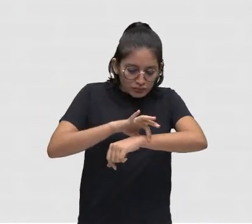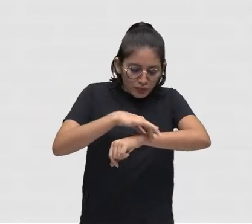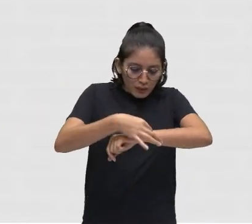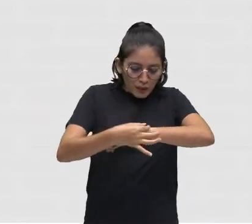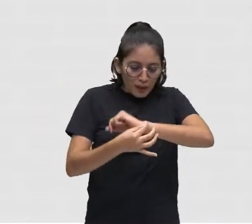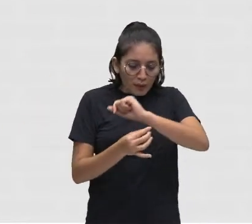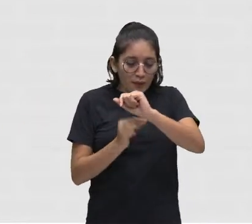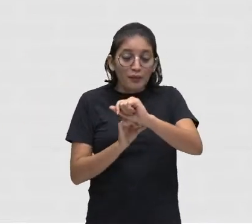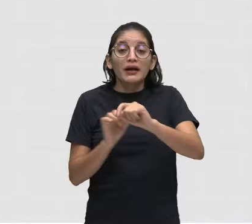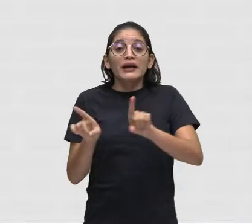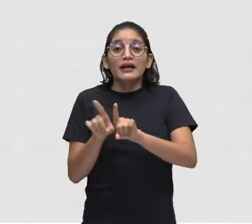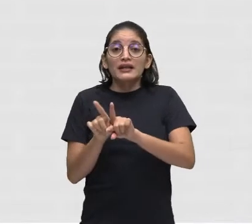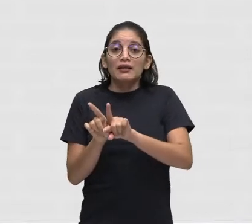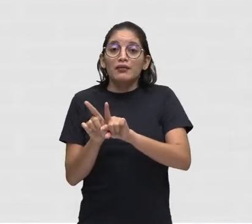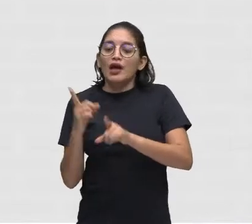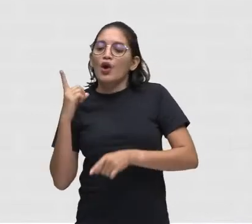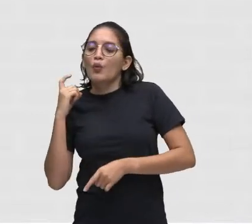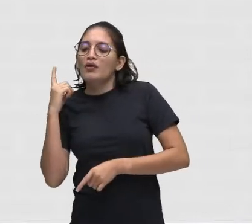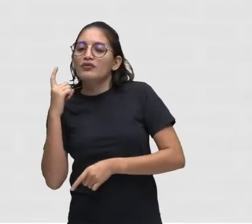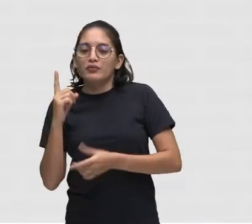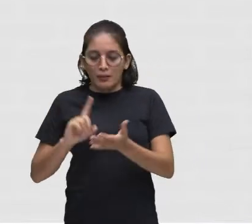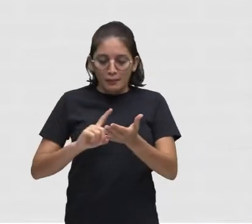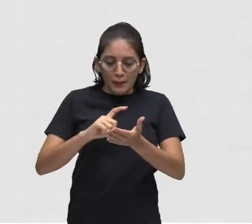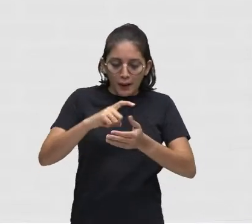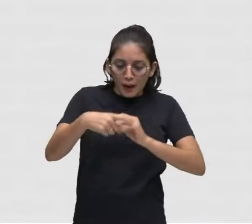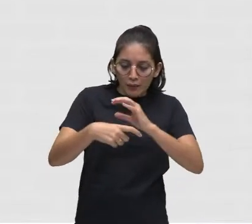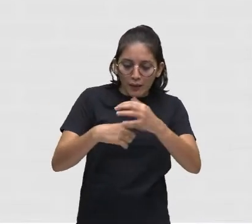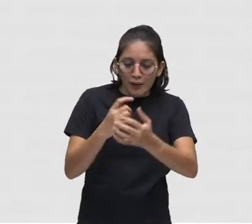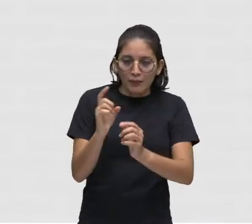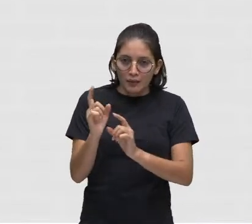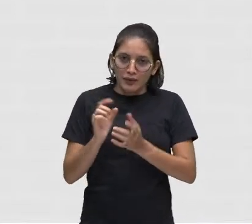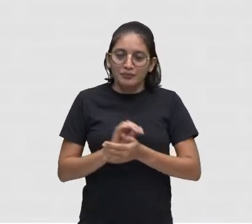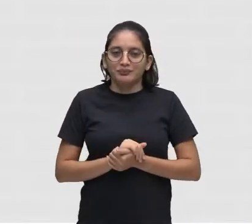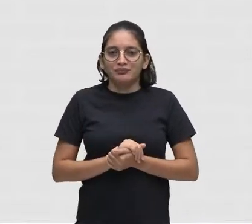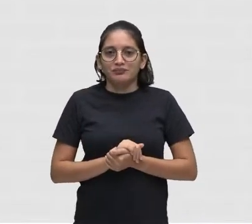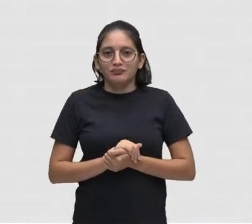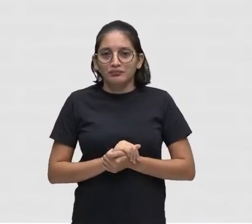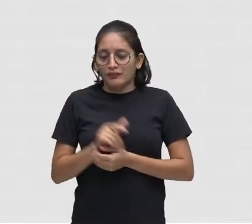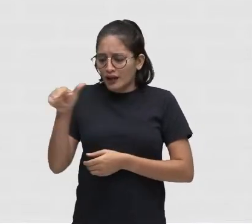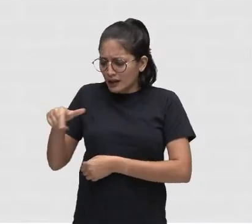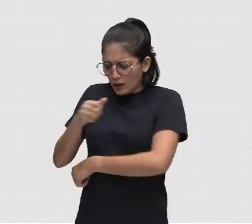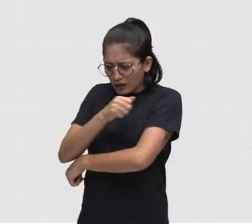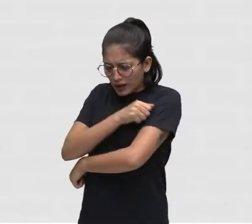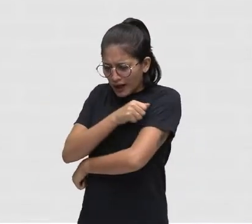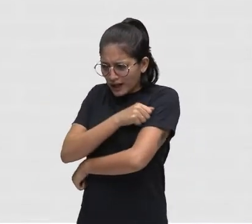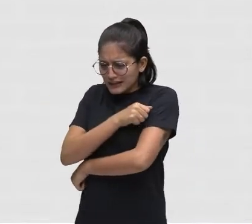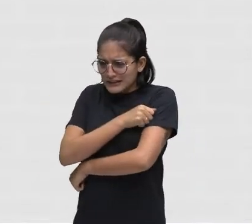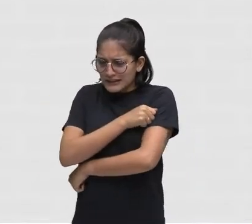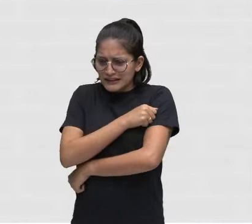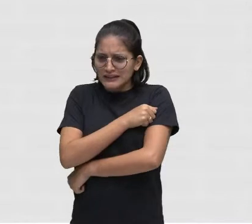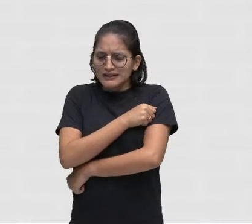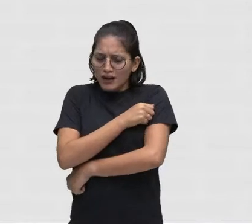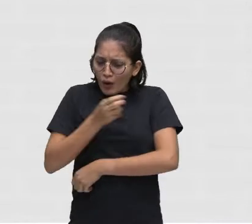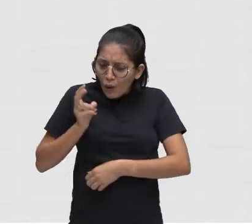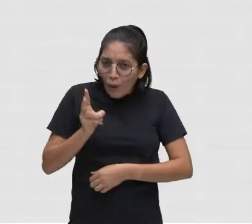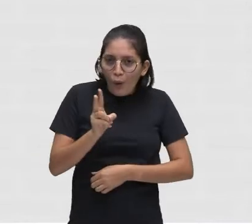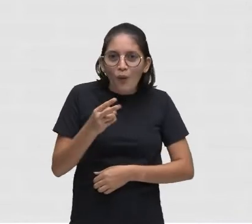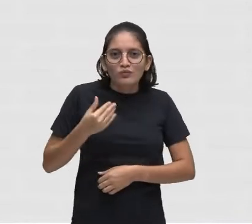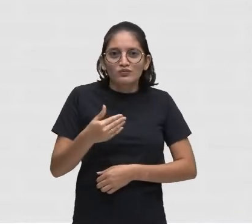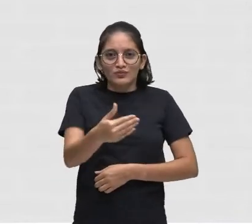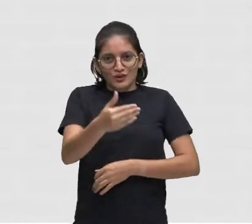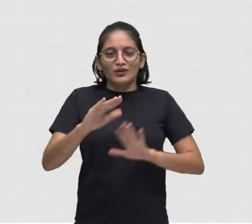pouco de perfume às mãos. Naquela ocasião, Ricardo ficou um pouco mais tempo na escola do